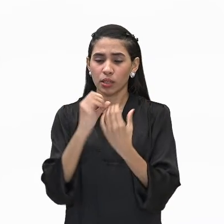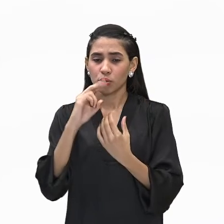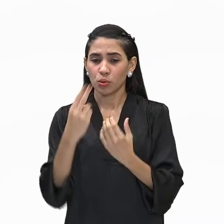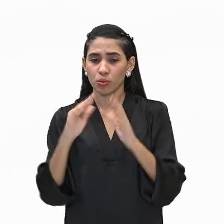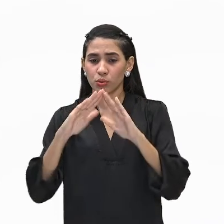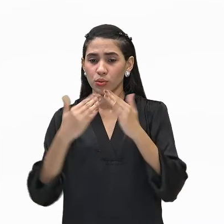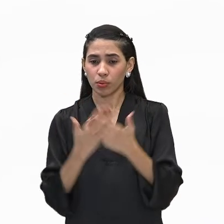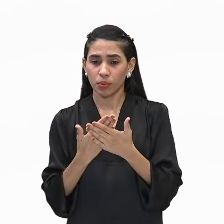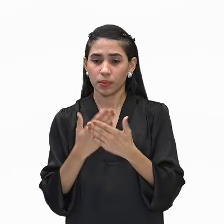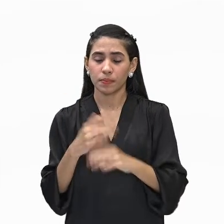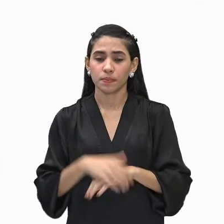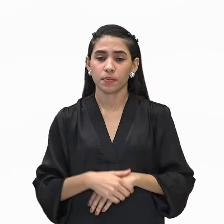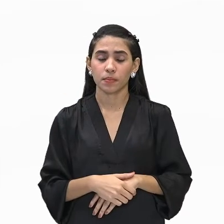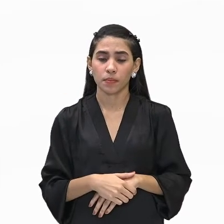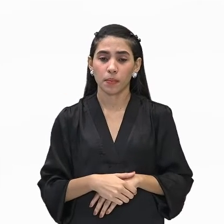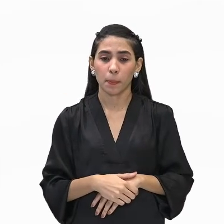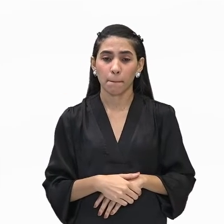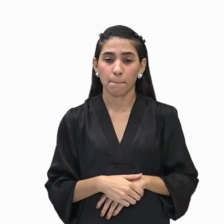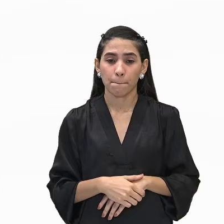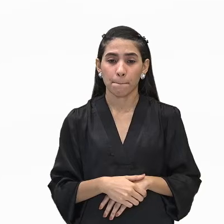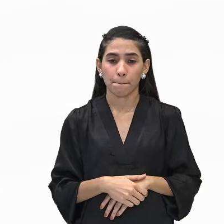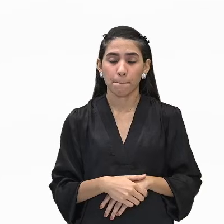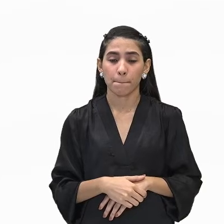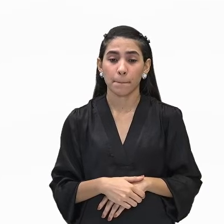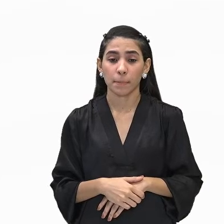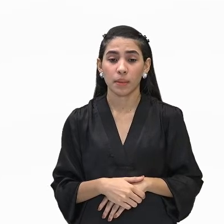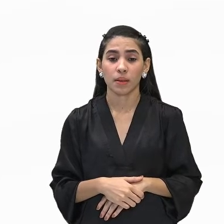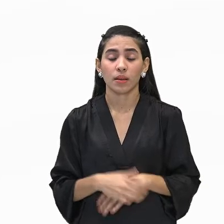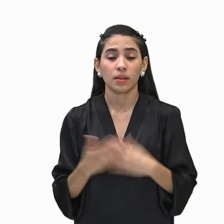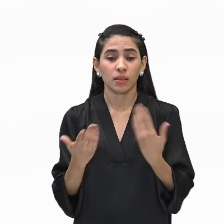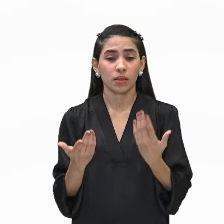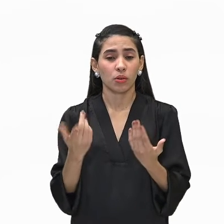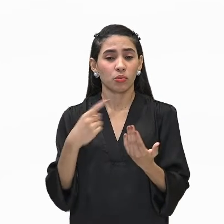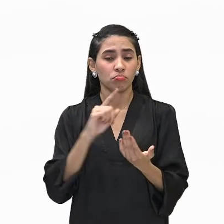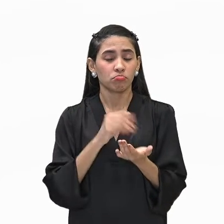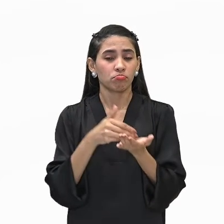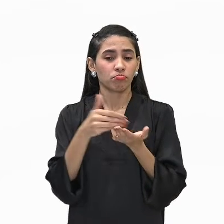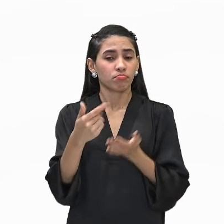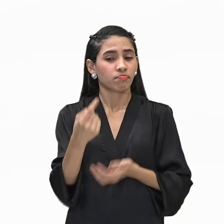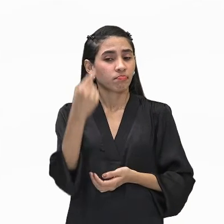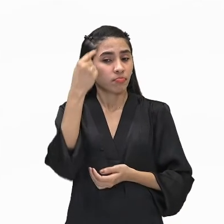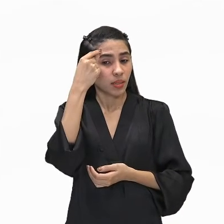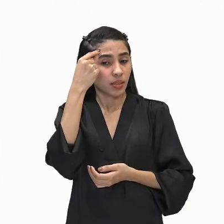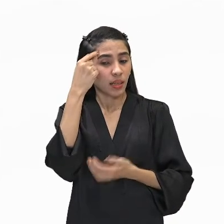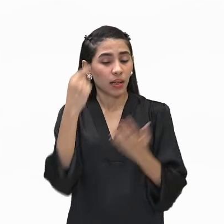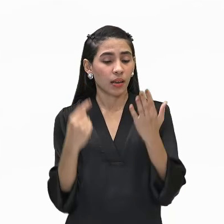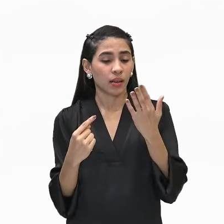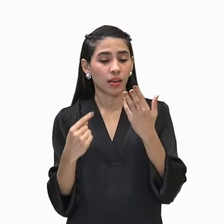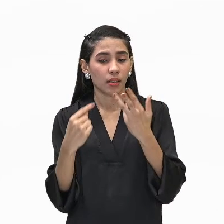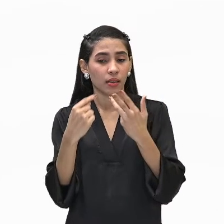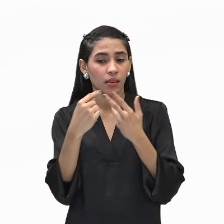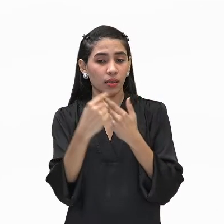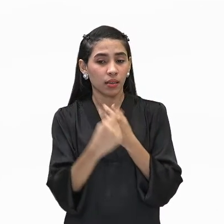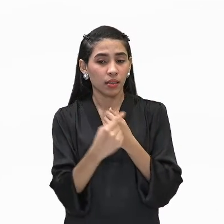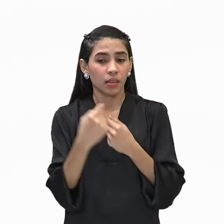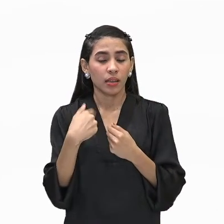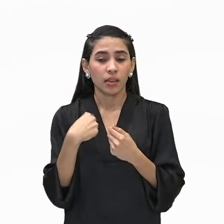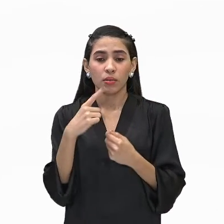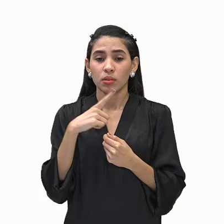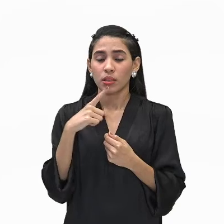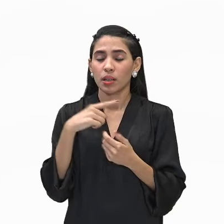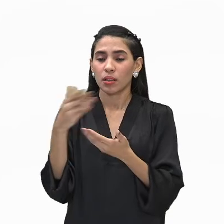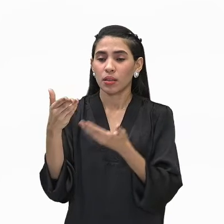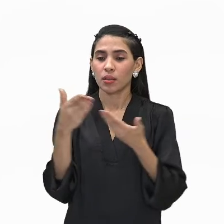comunidade, na minha escola? E para a gente começar a pensar sobre essas questões, eu tenho aqui um